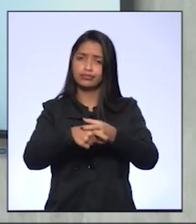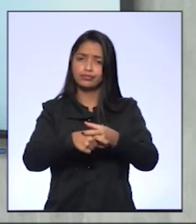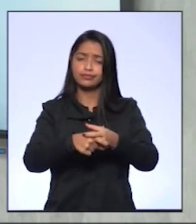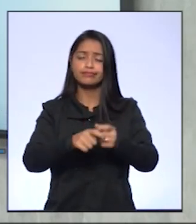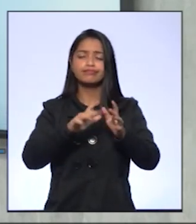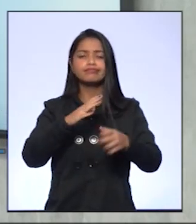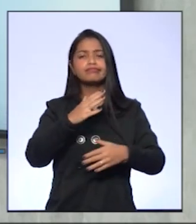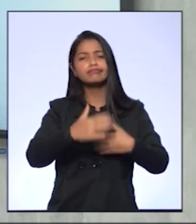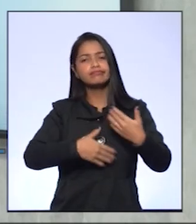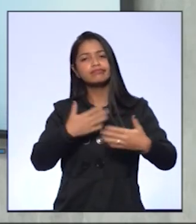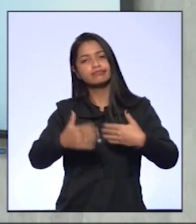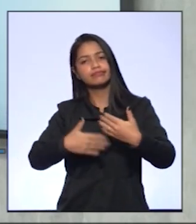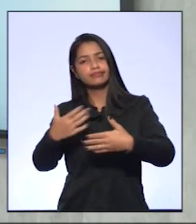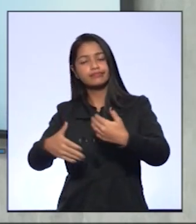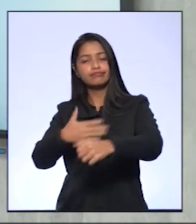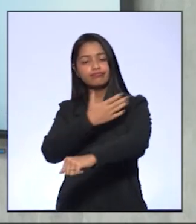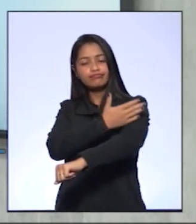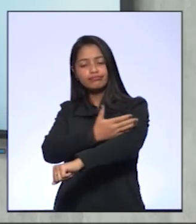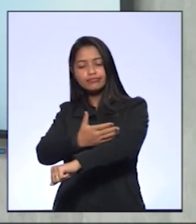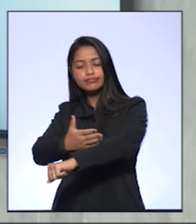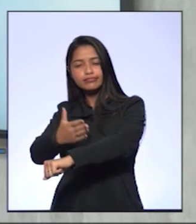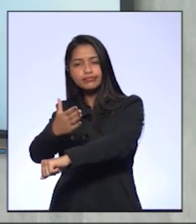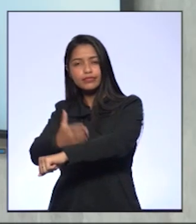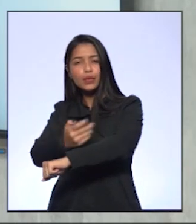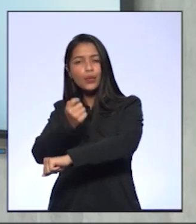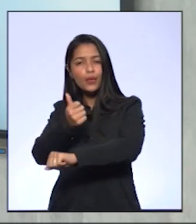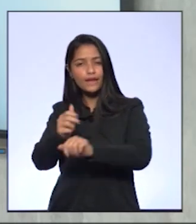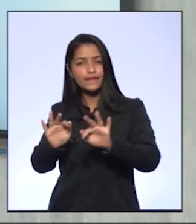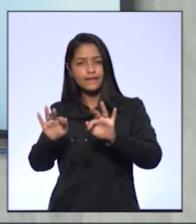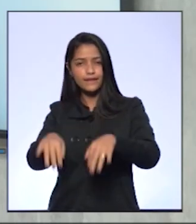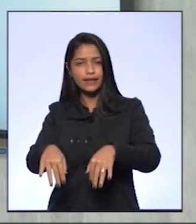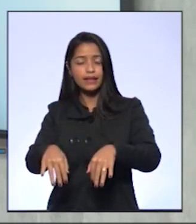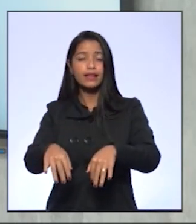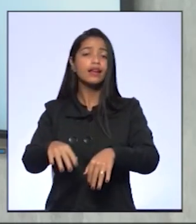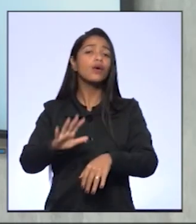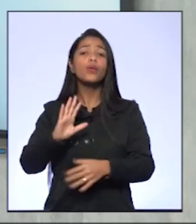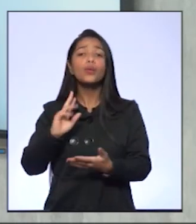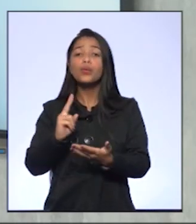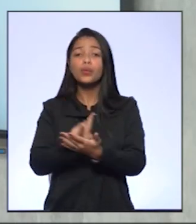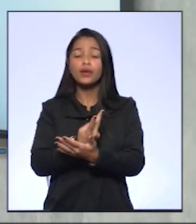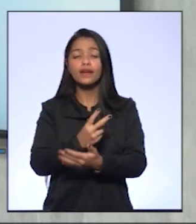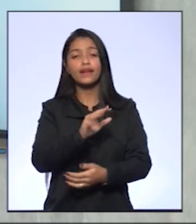chamado Baixa Idade Média, em que o feudalismo entra em crise,